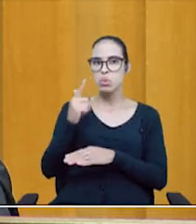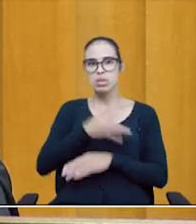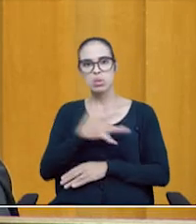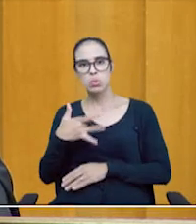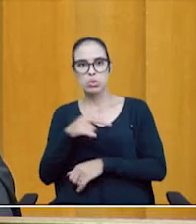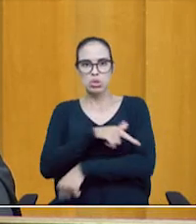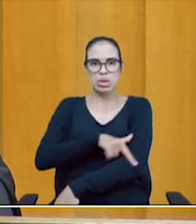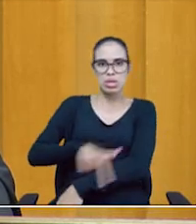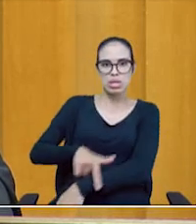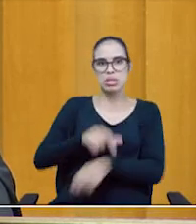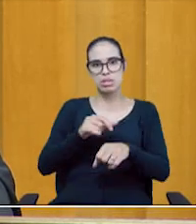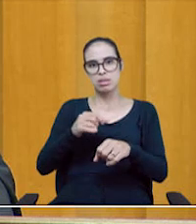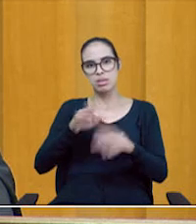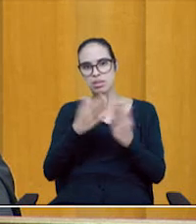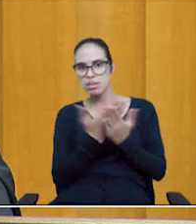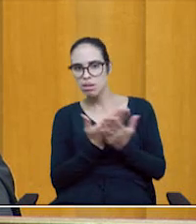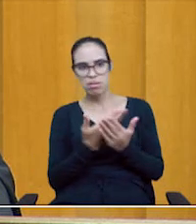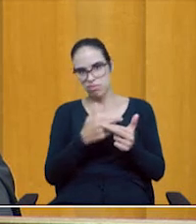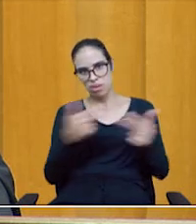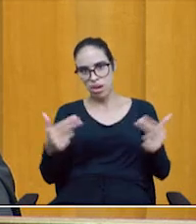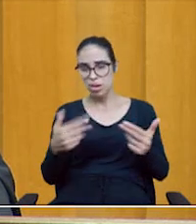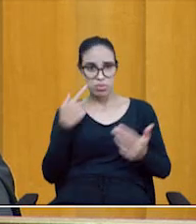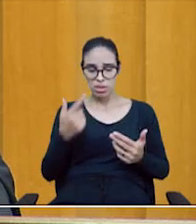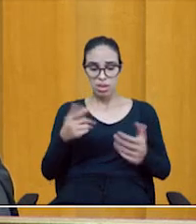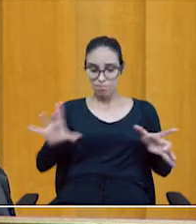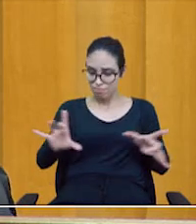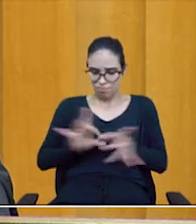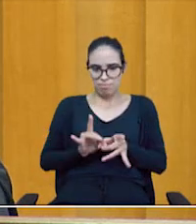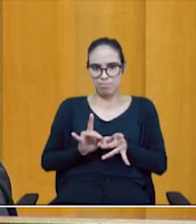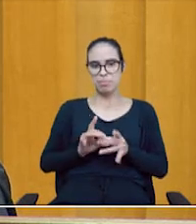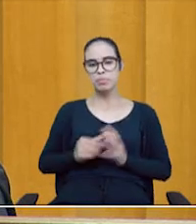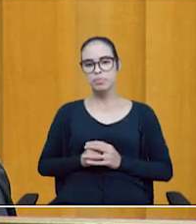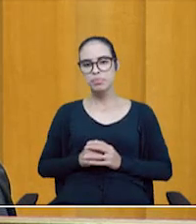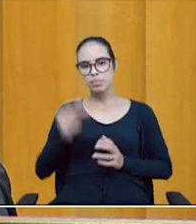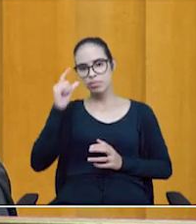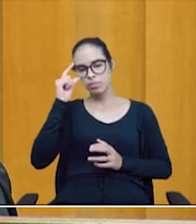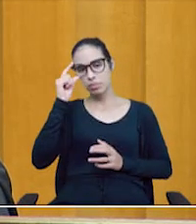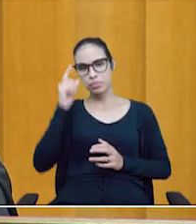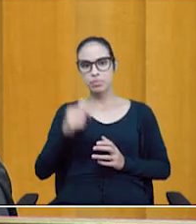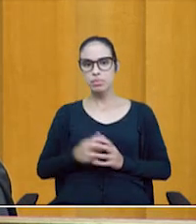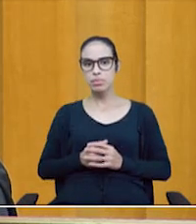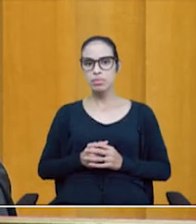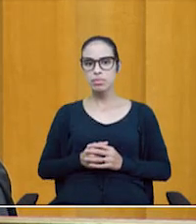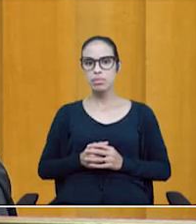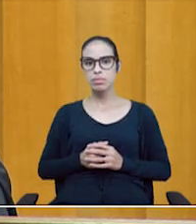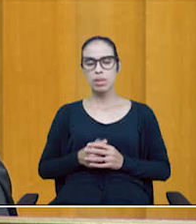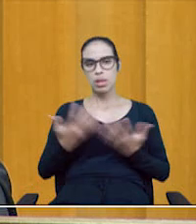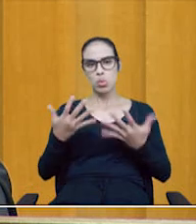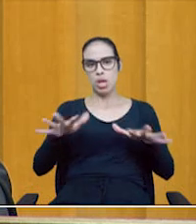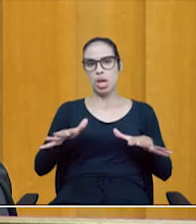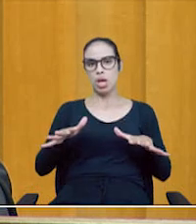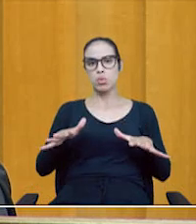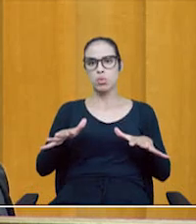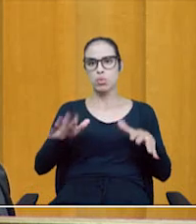um meta direito humano. Não pretendo aqui incursionar, obviamente, em diletantismo acadêmico, não é esse o foco,